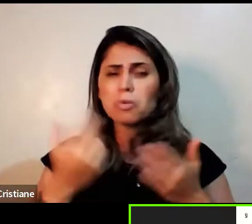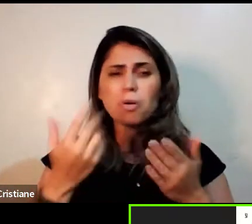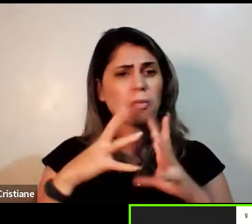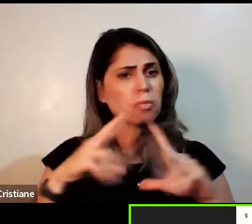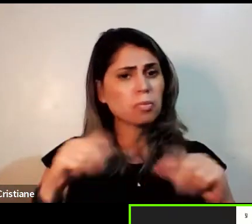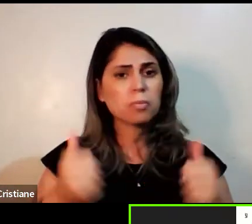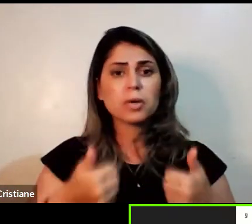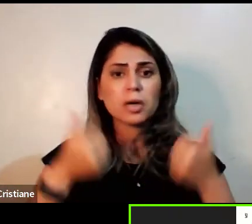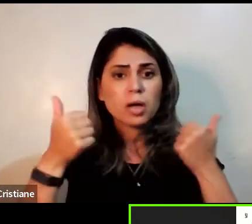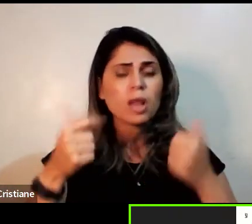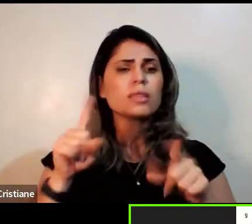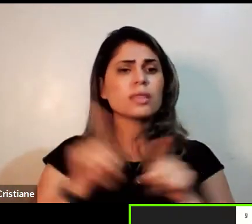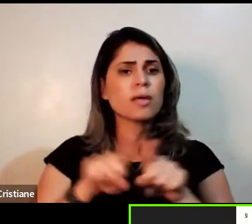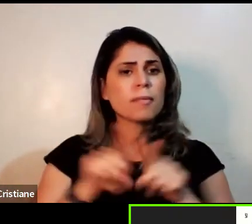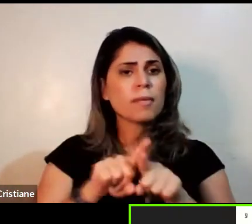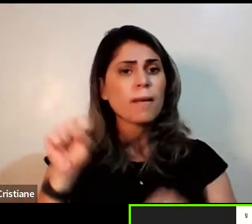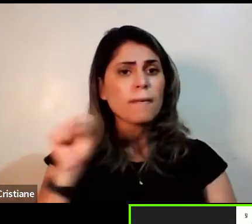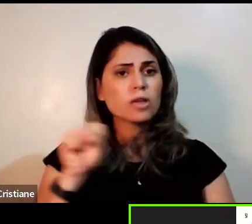bursite,